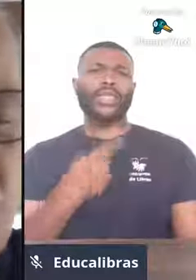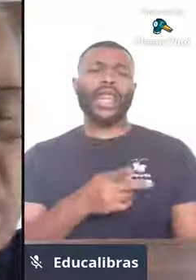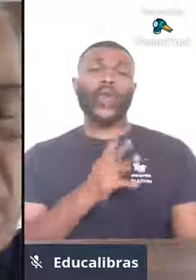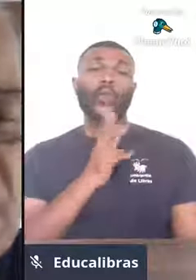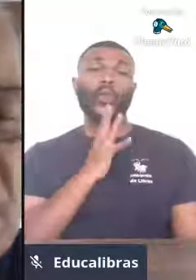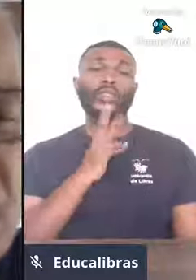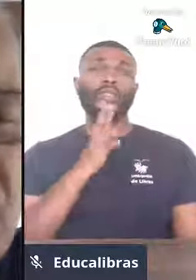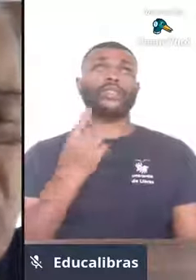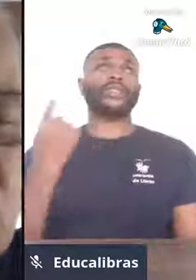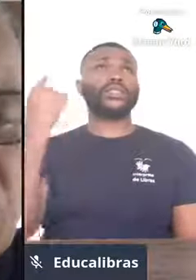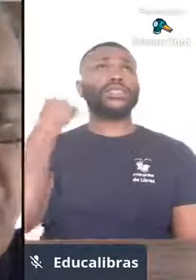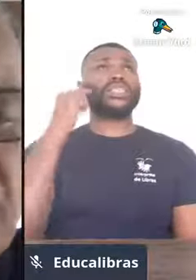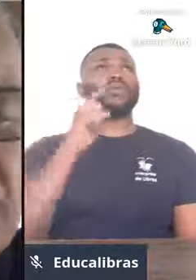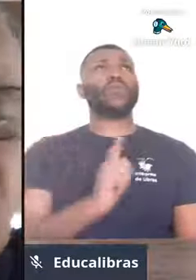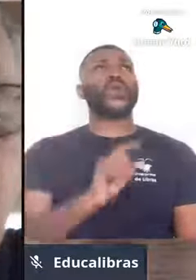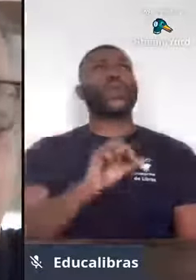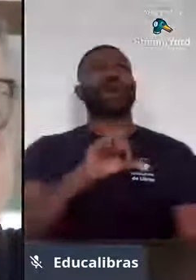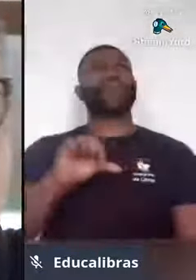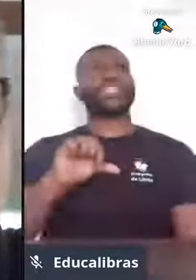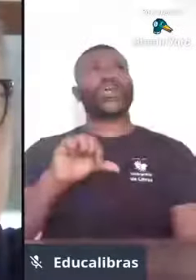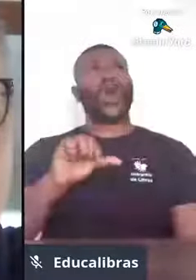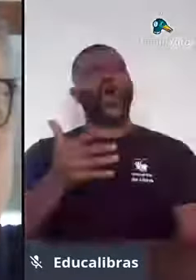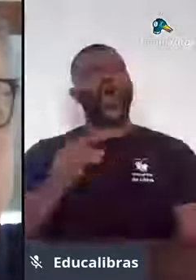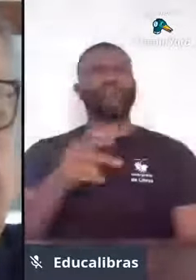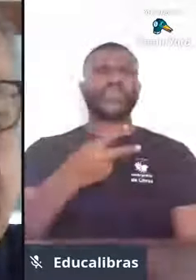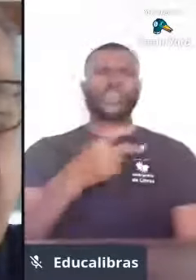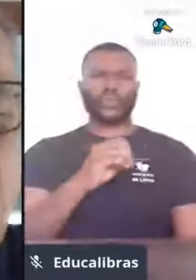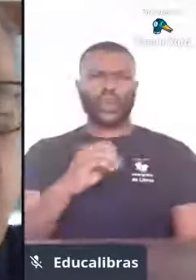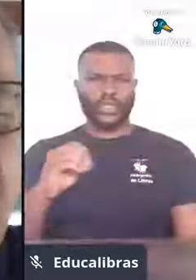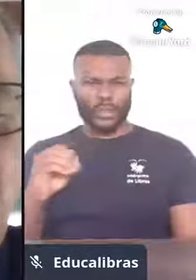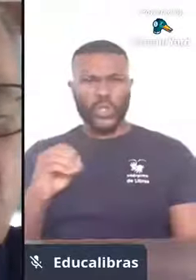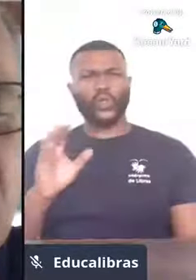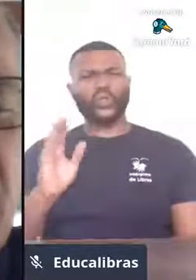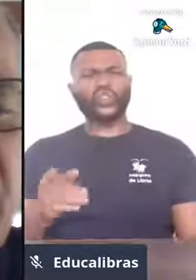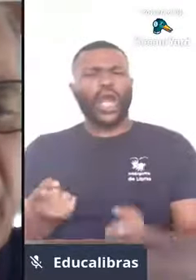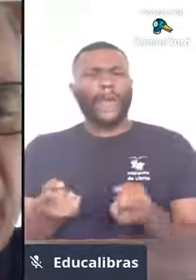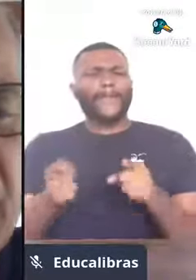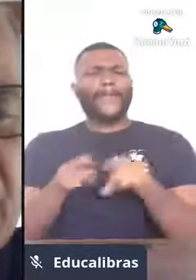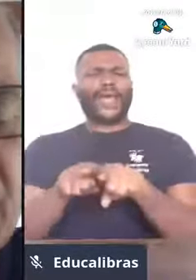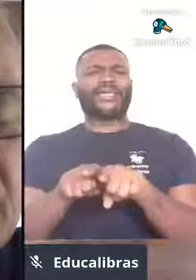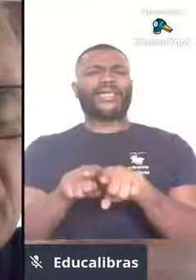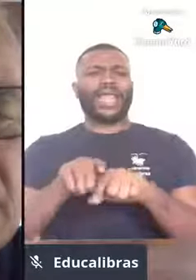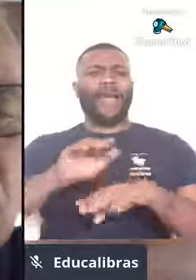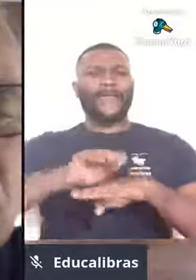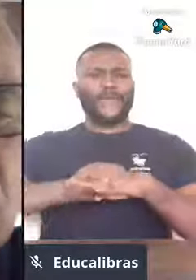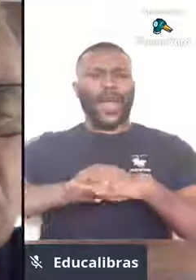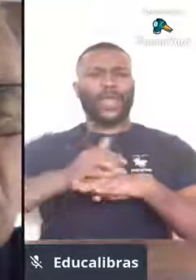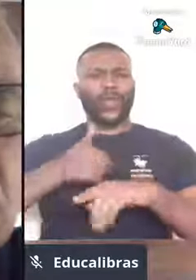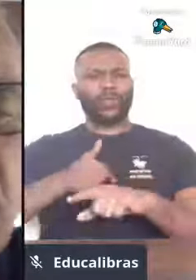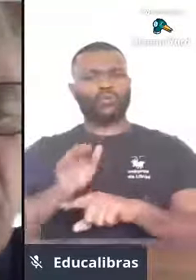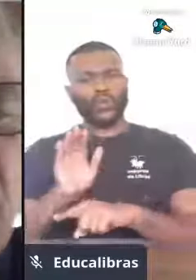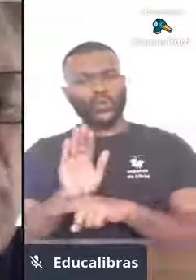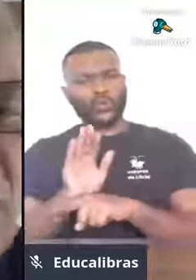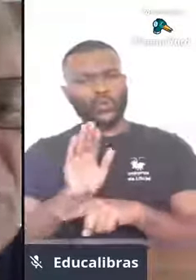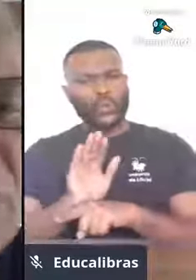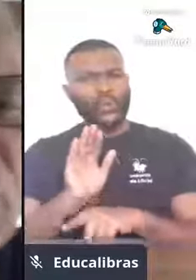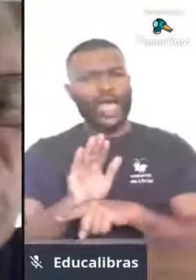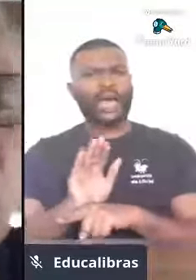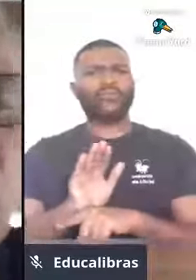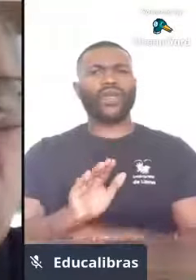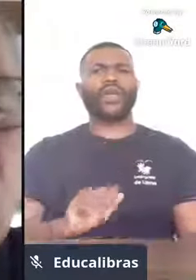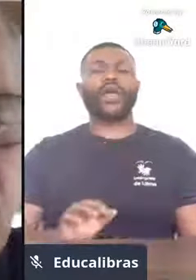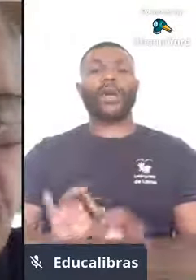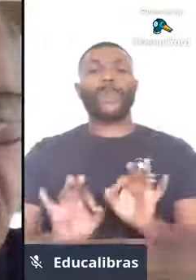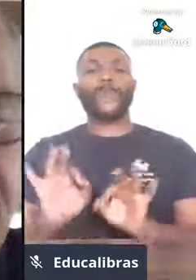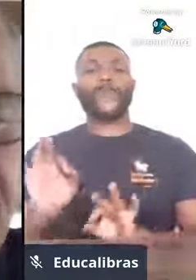2000, alguma coisa assim, e eu já fazia um tipo de parceria com ela, eu auxiliava ela na PPP, que era o Projeto